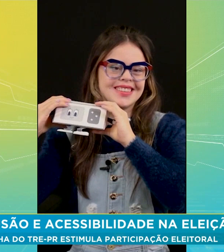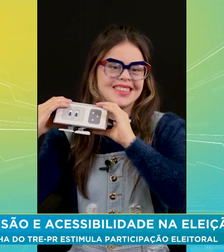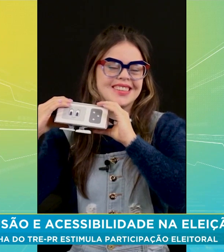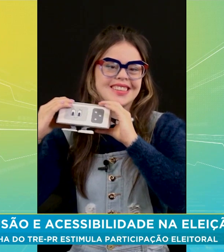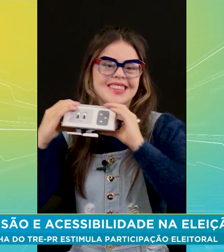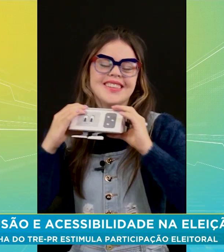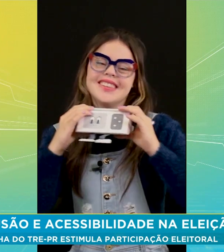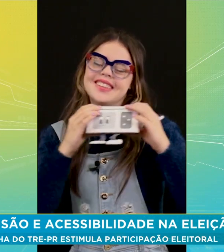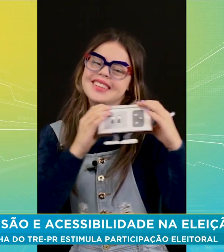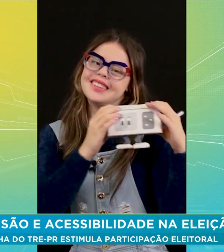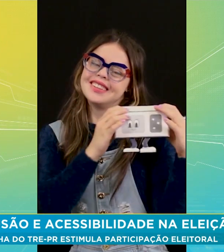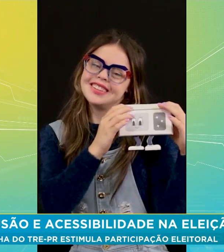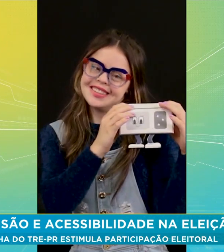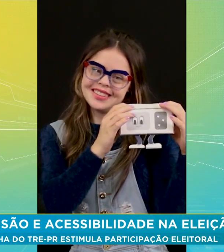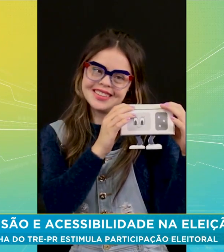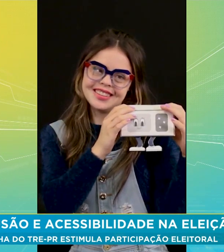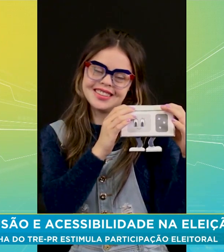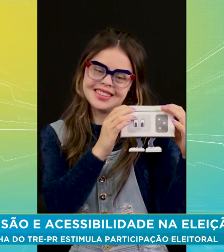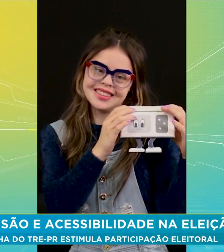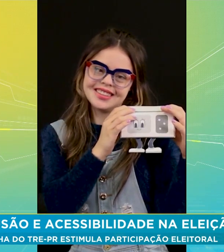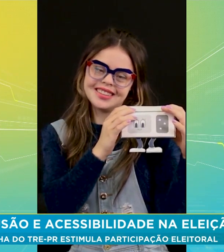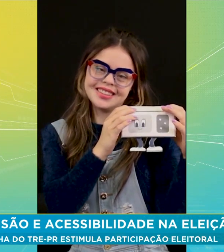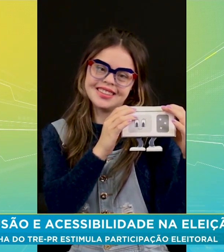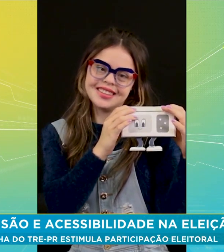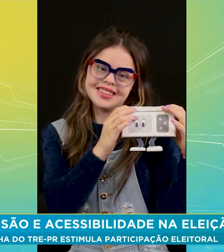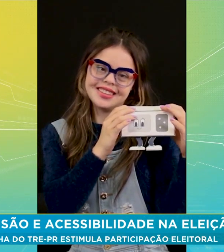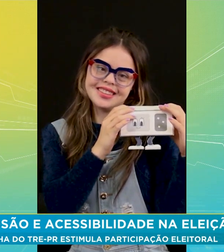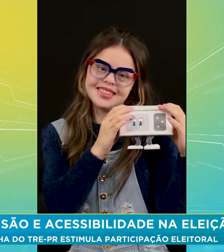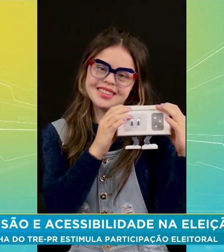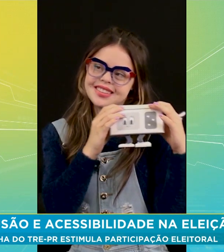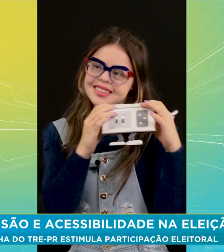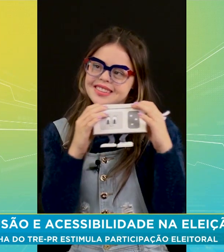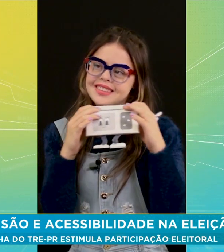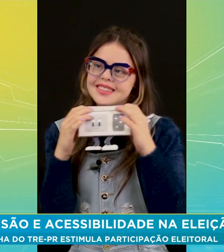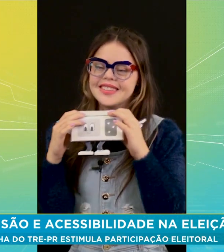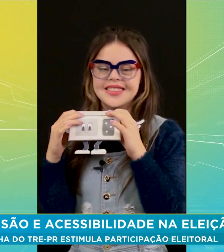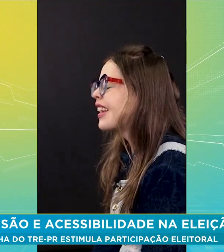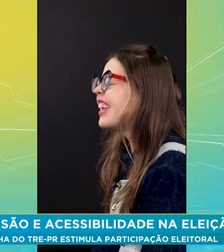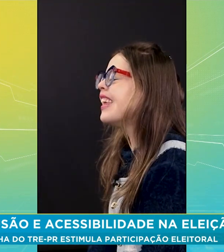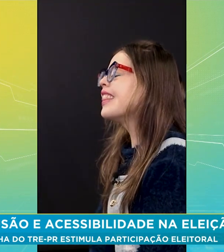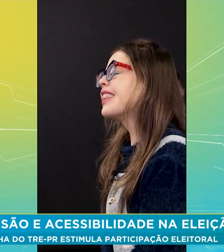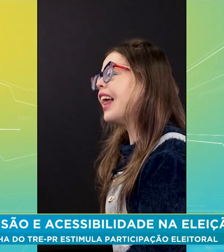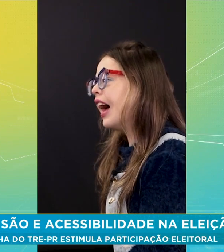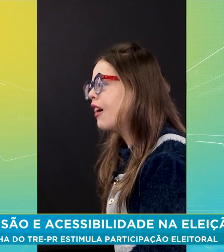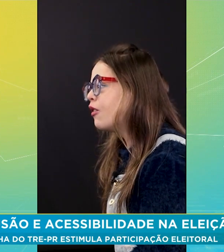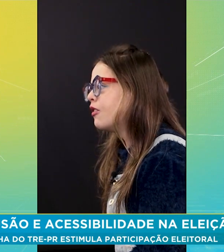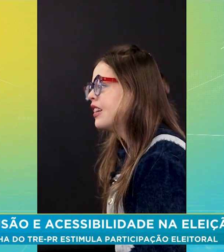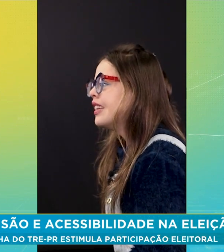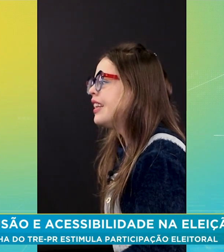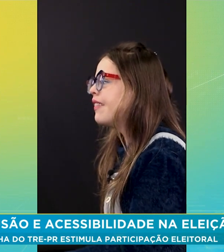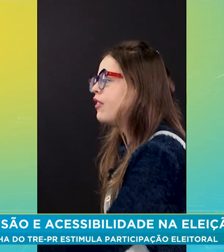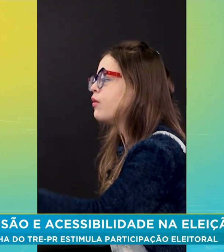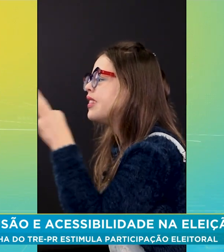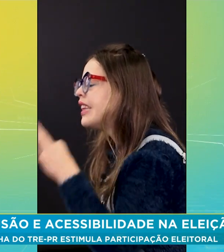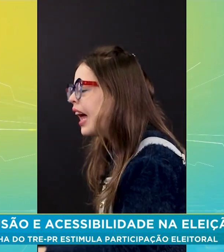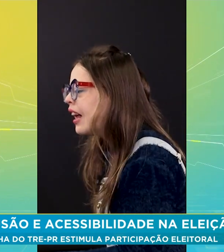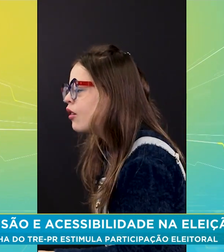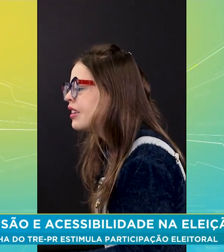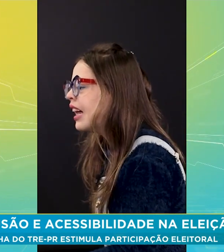eleitores com deficiência que o voto deles faz toda a diferença que tal